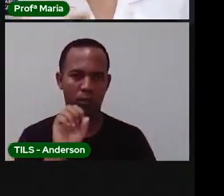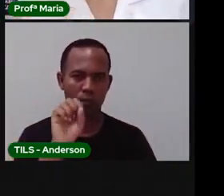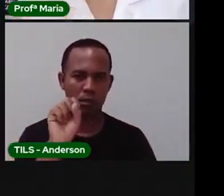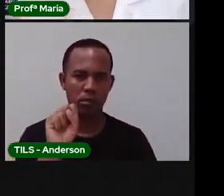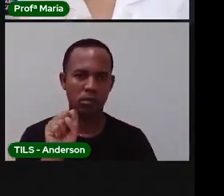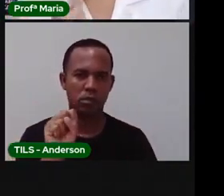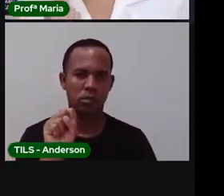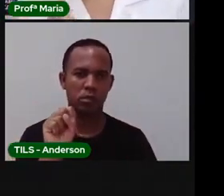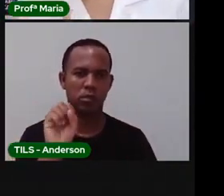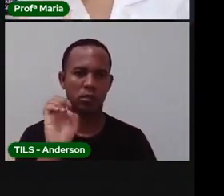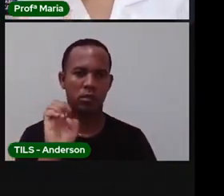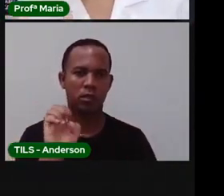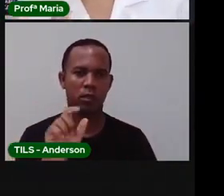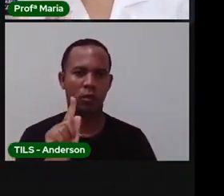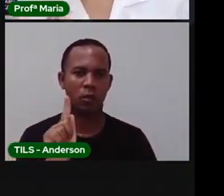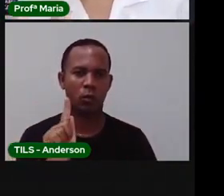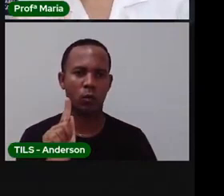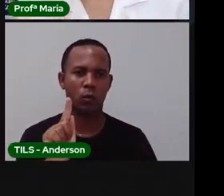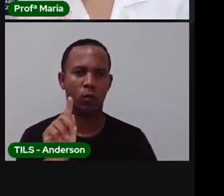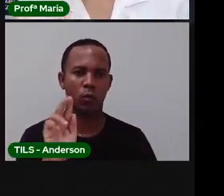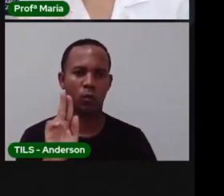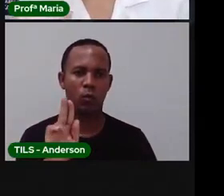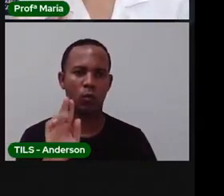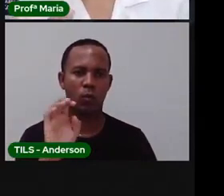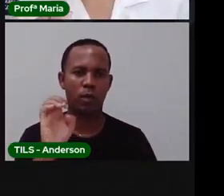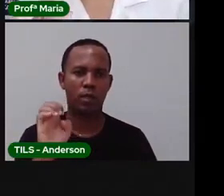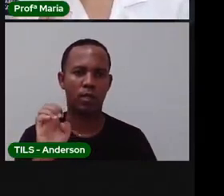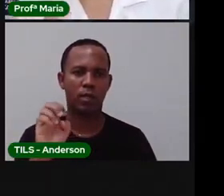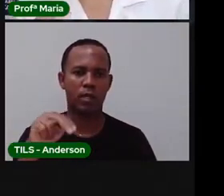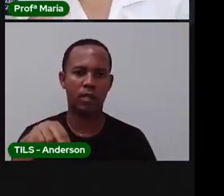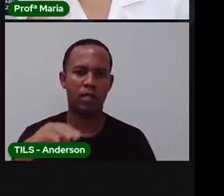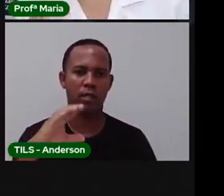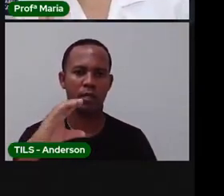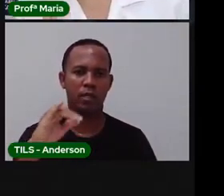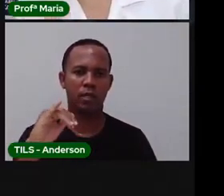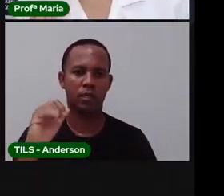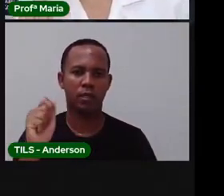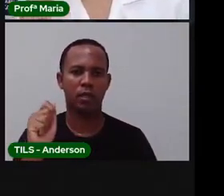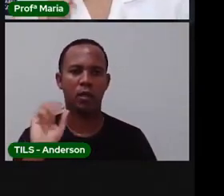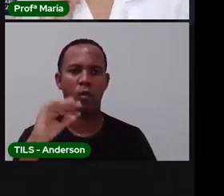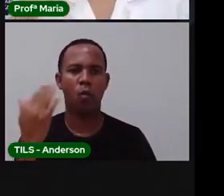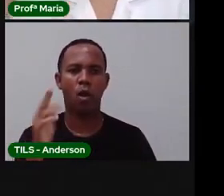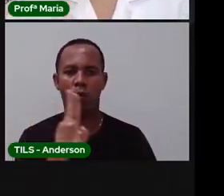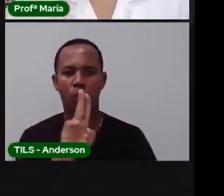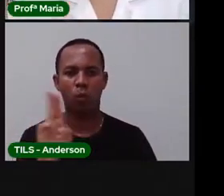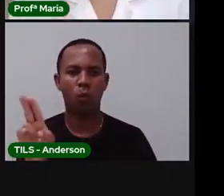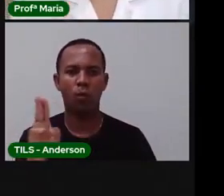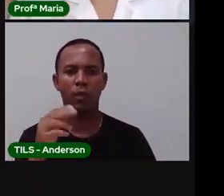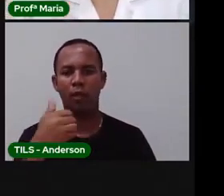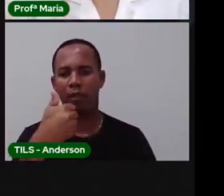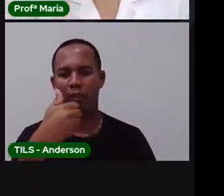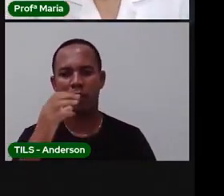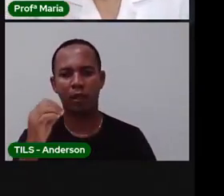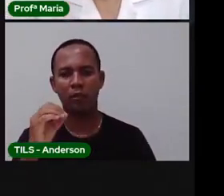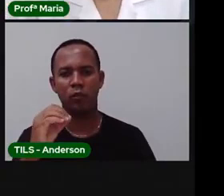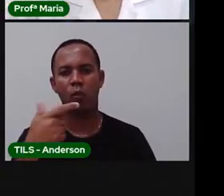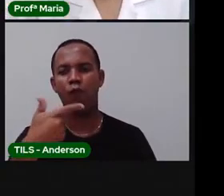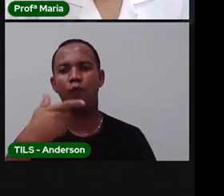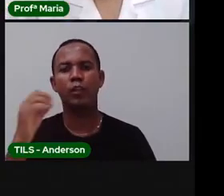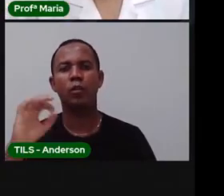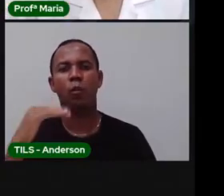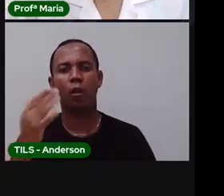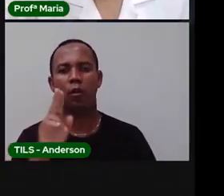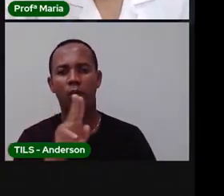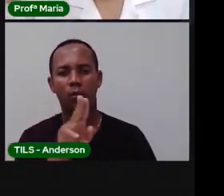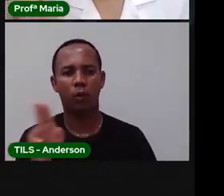Próxima, 100, espacinho, 300. Aí dois espacinhos, 600. A dica é a